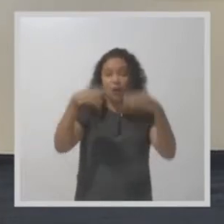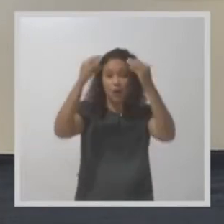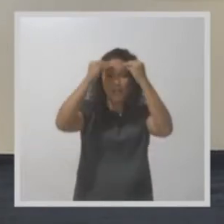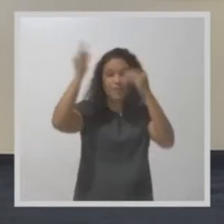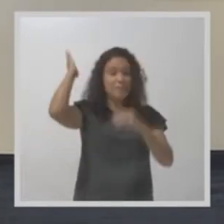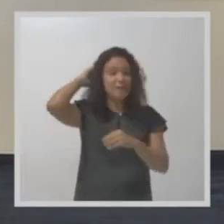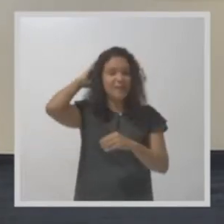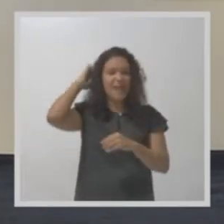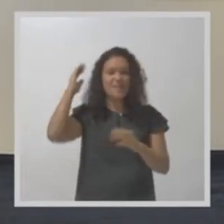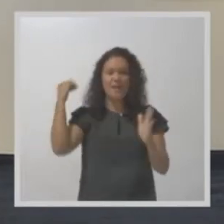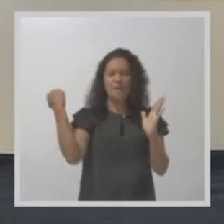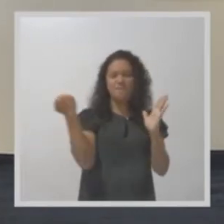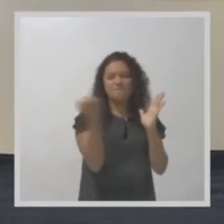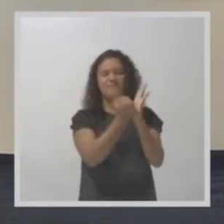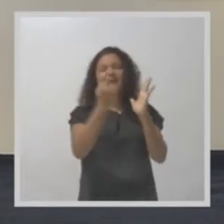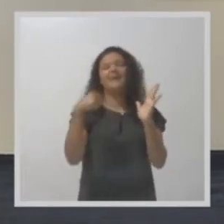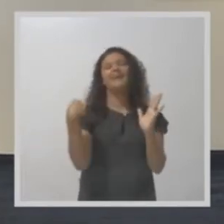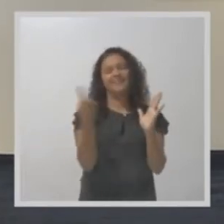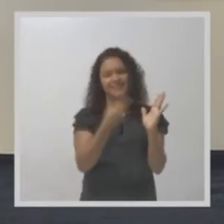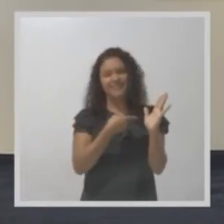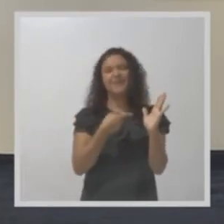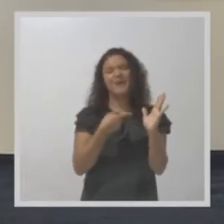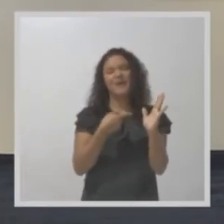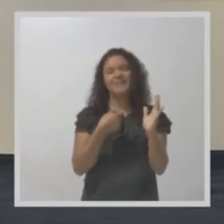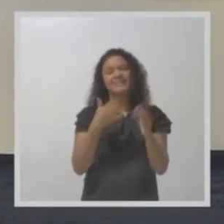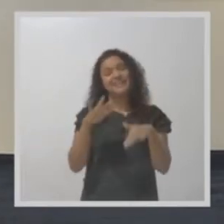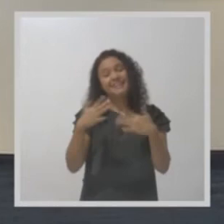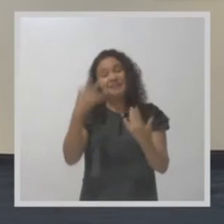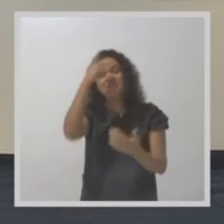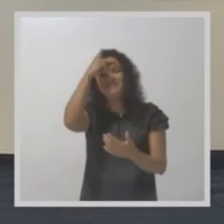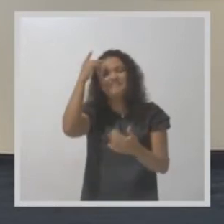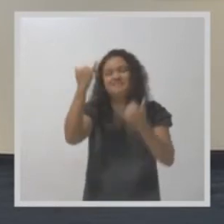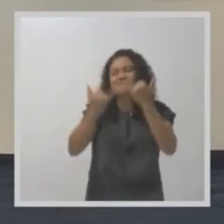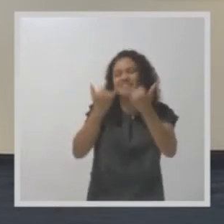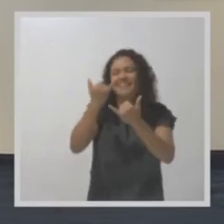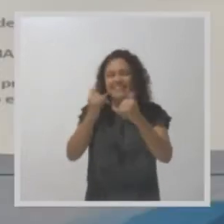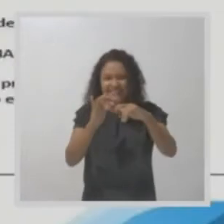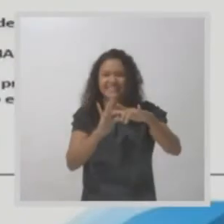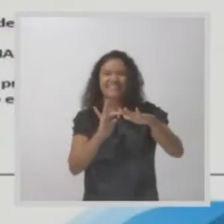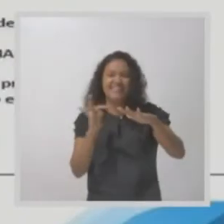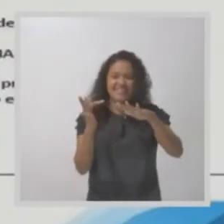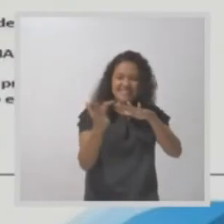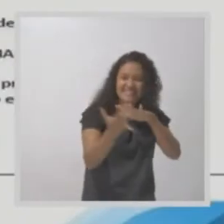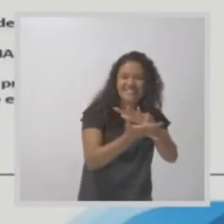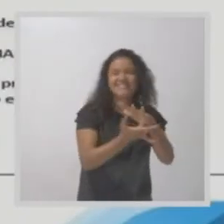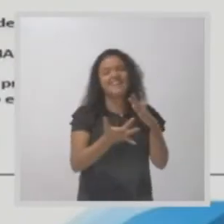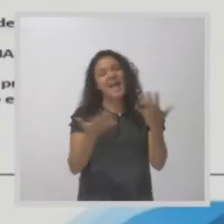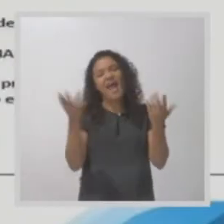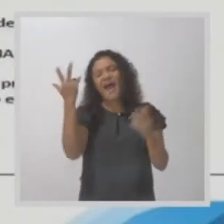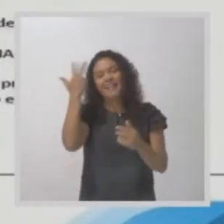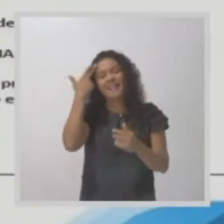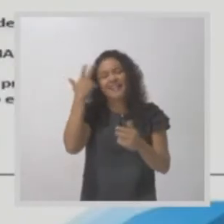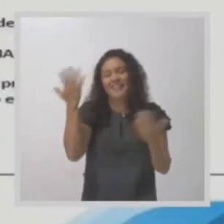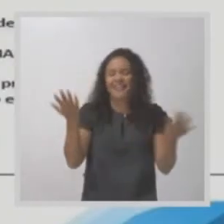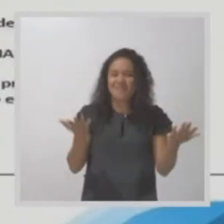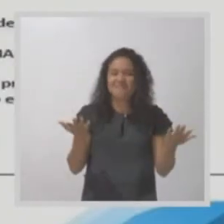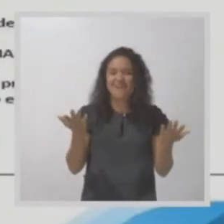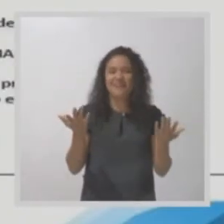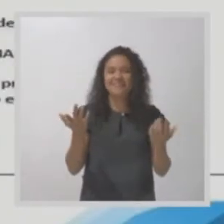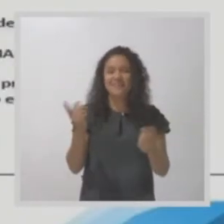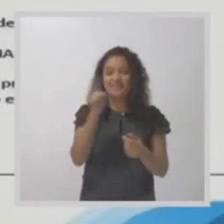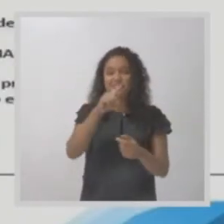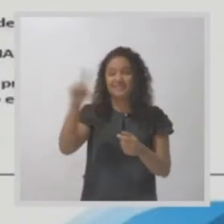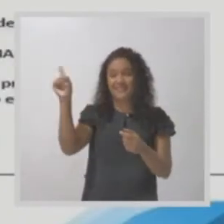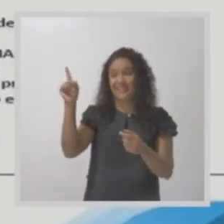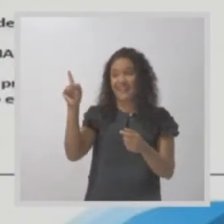forte que as pessoas brincam, principalmente nas redes sociais, muito com essa questão. Então, vocês têm nessa imagem maior